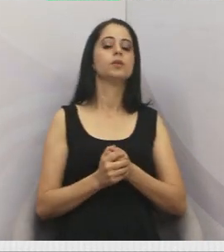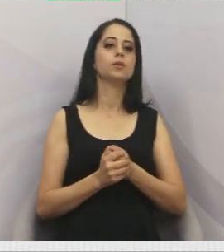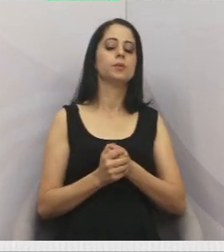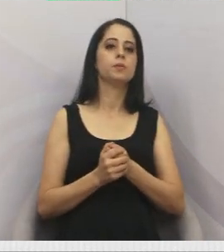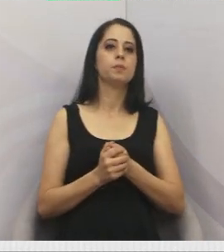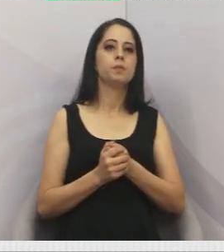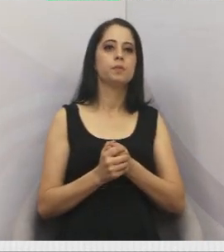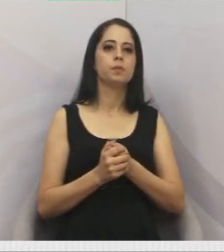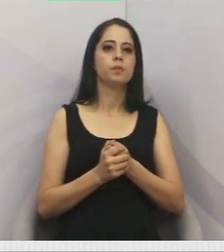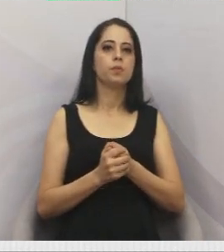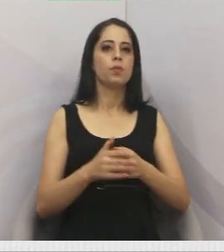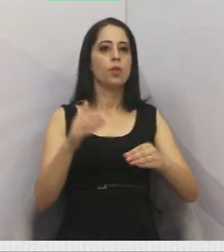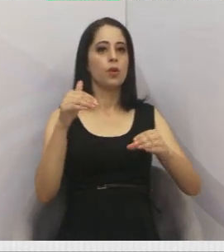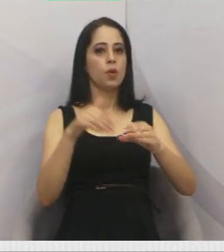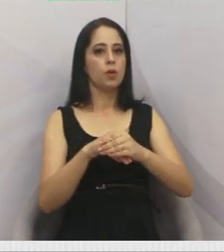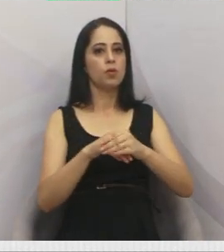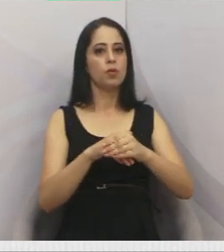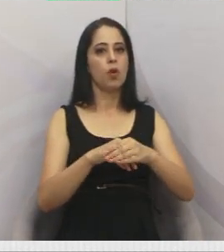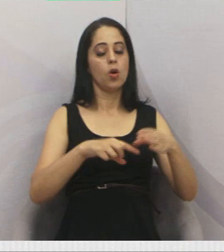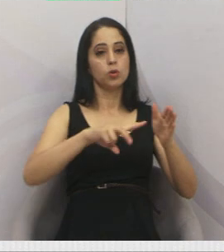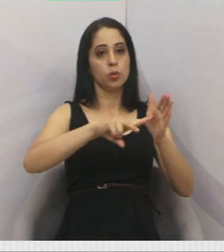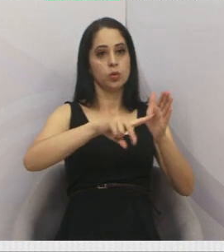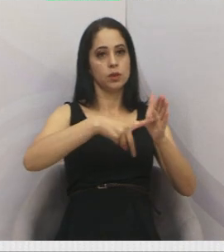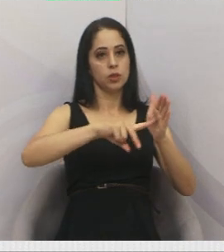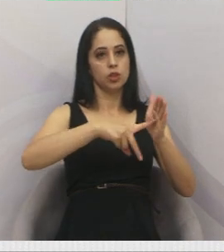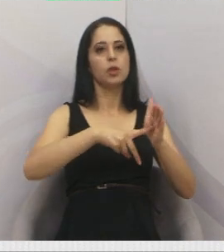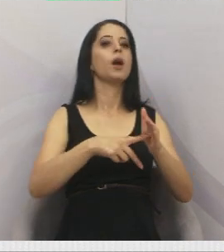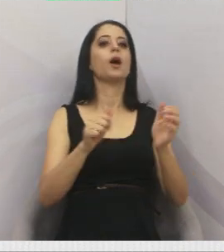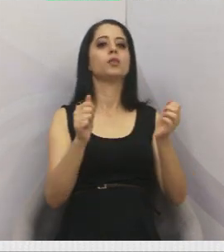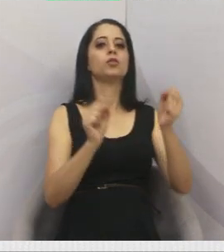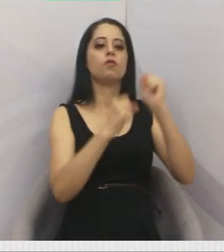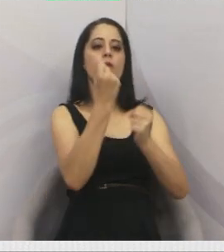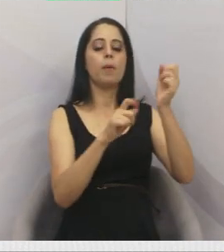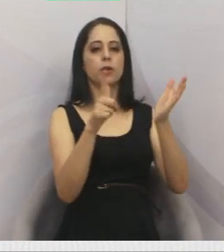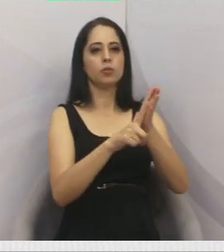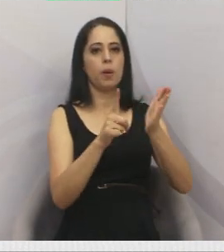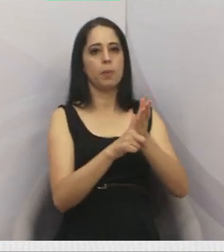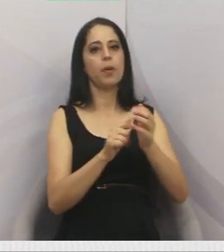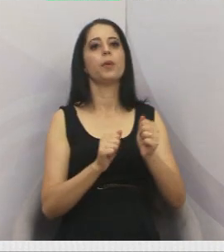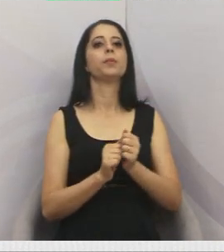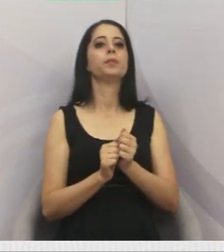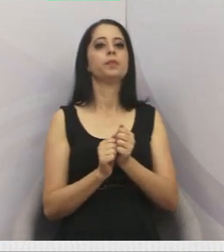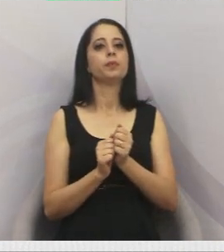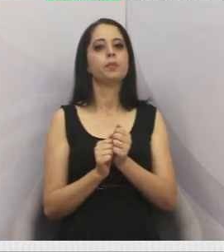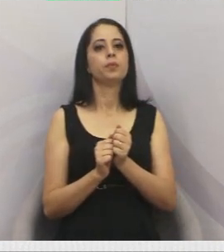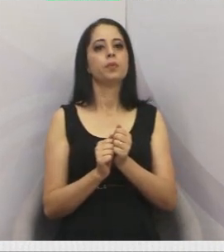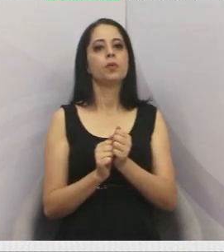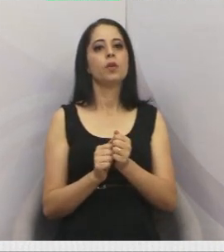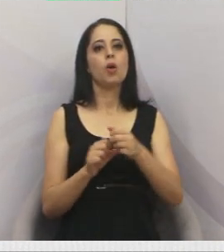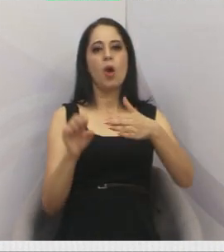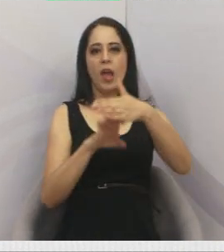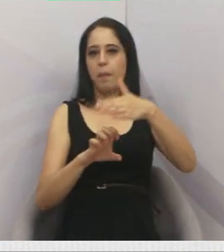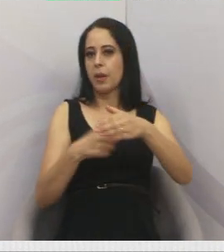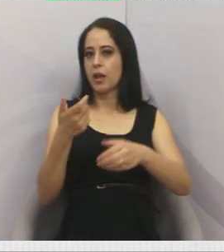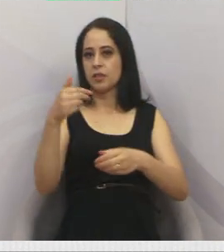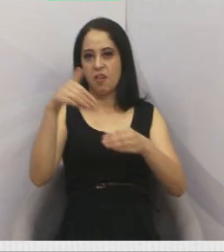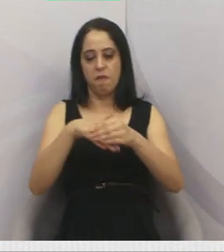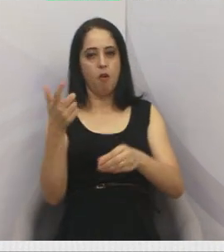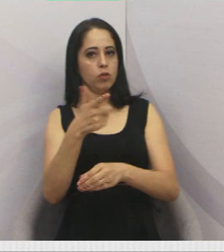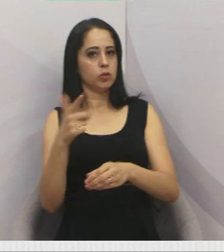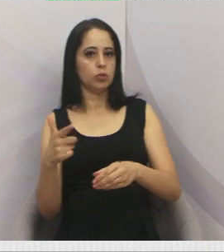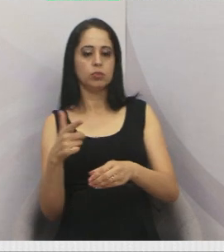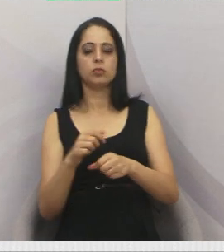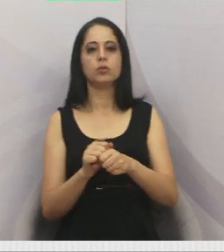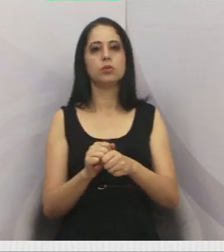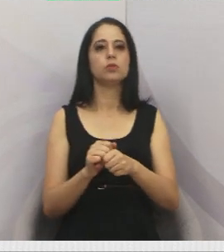Segmento de Classe Sindical, um voto para Sindicatos Papeleiros. Segmento Empresas e ou Entidades Profissionais, voto em branco. Segmento